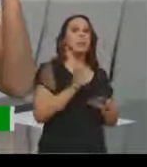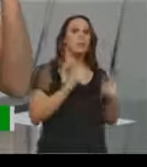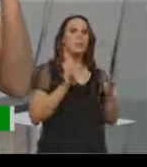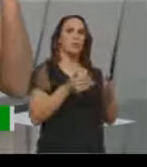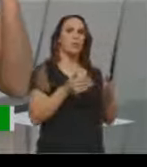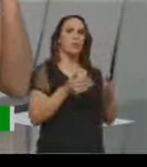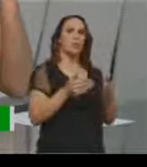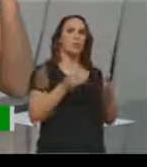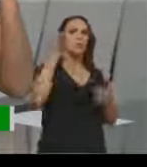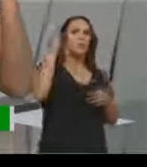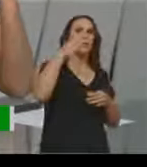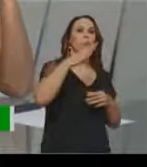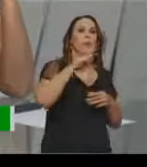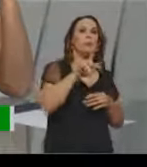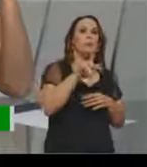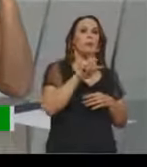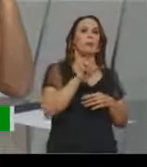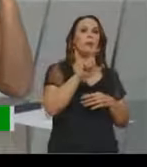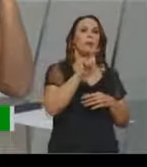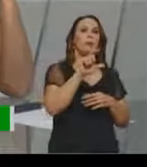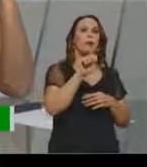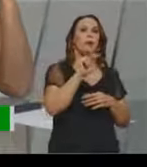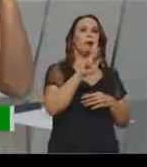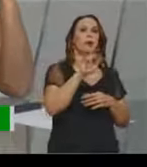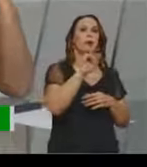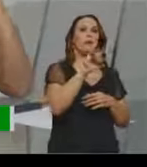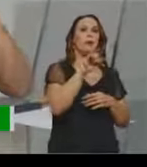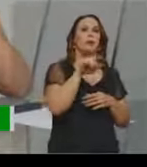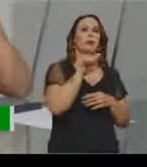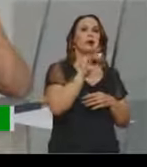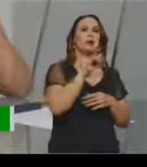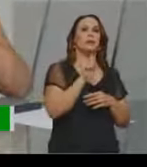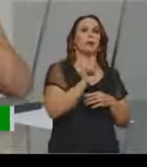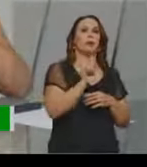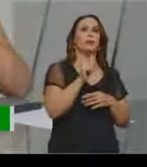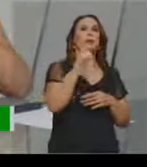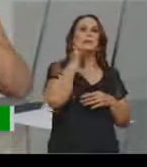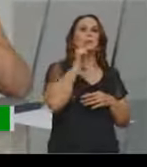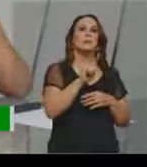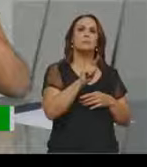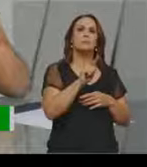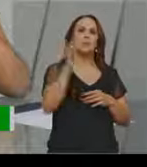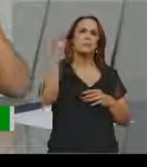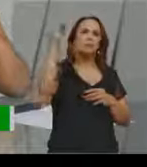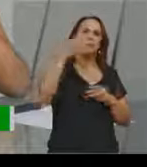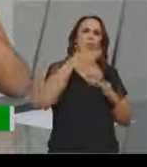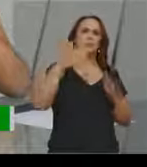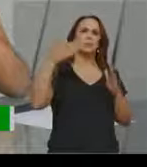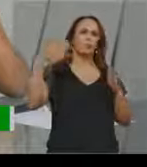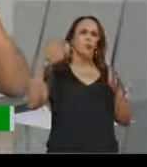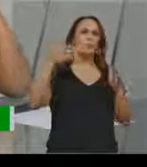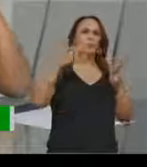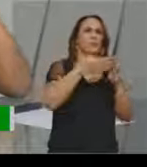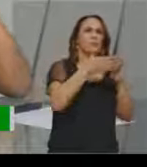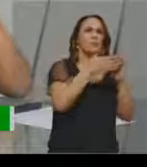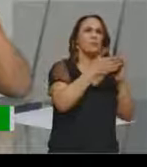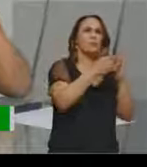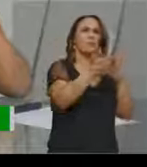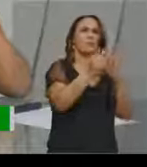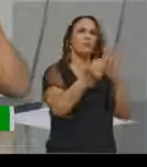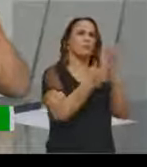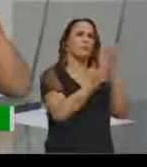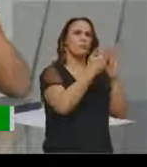conseguindo desviar essa luz ou para a direita ou para a esquerda. Então, quando eu falo de isômeros ópticos,